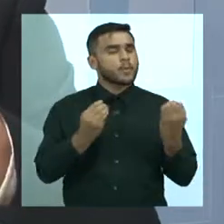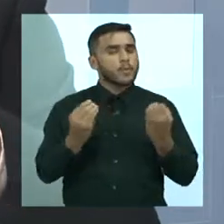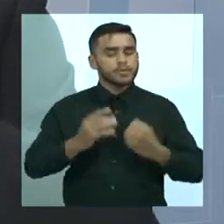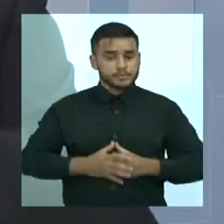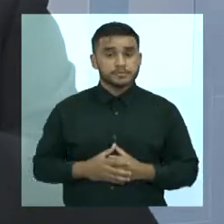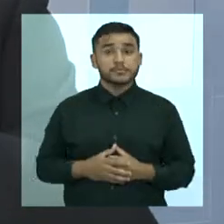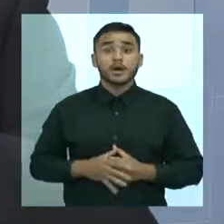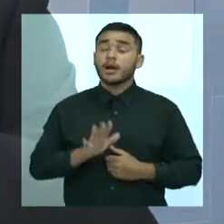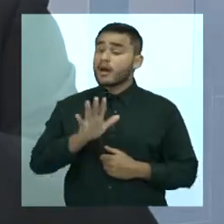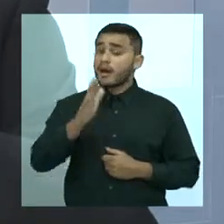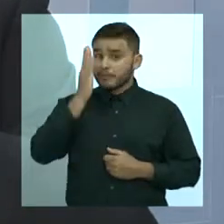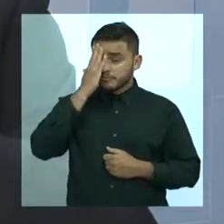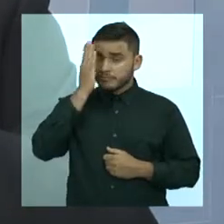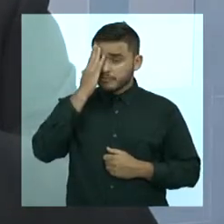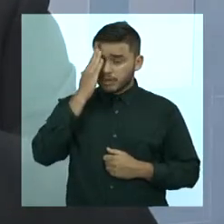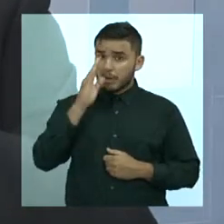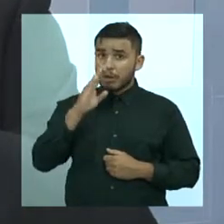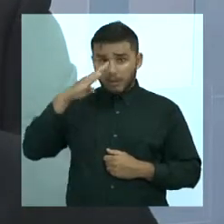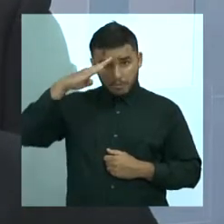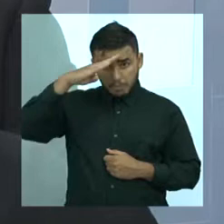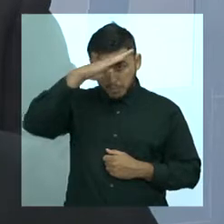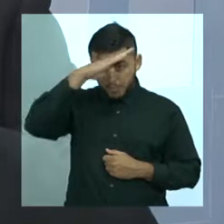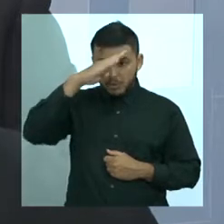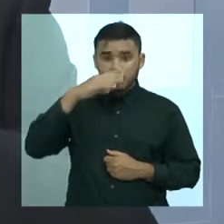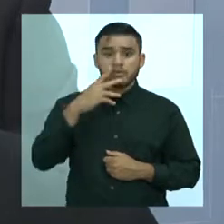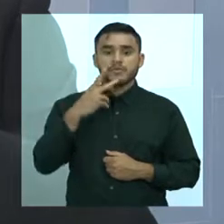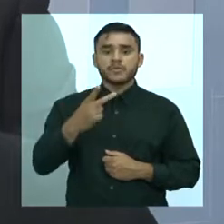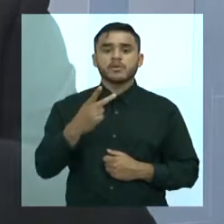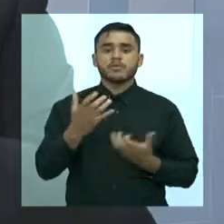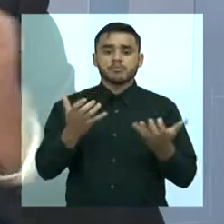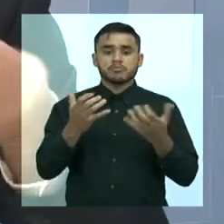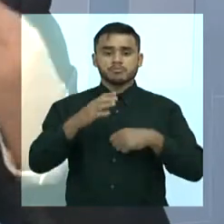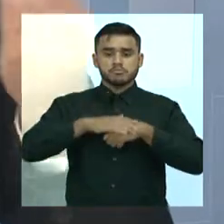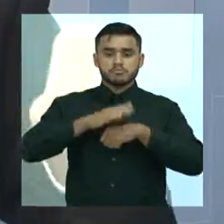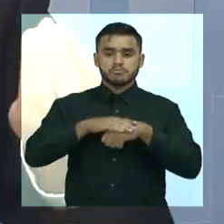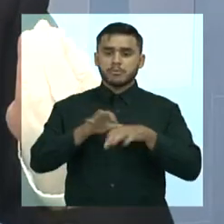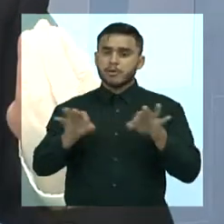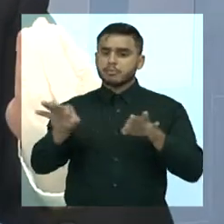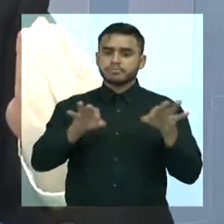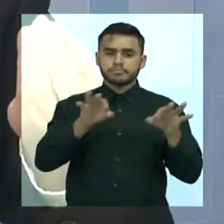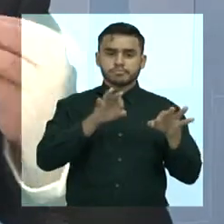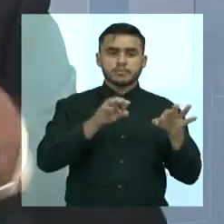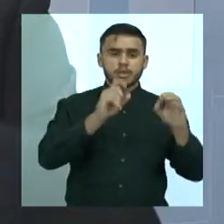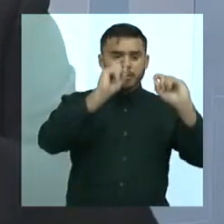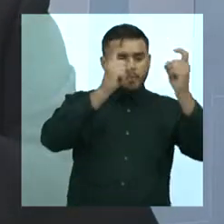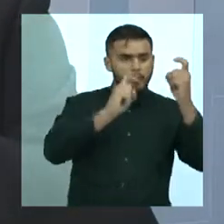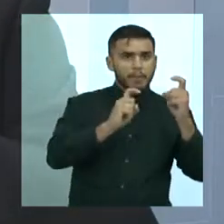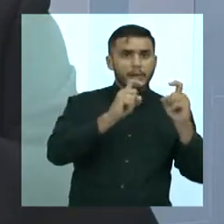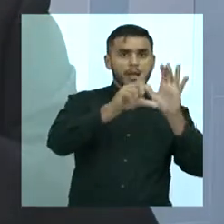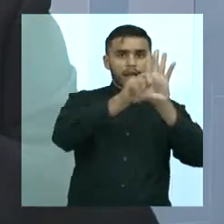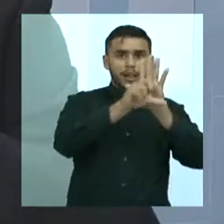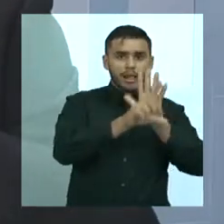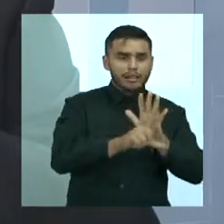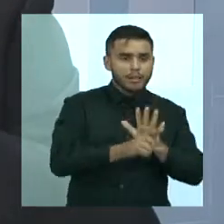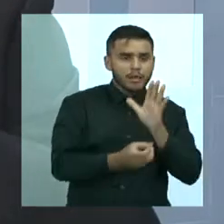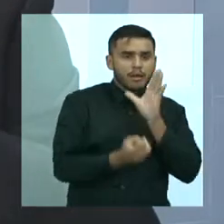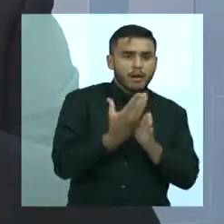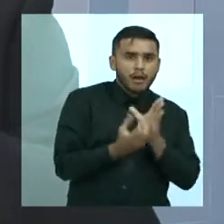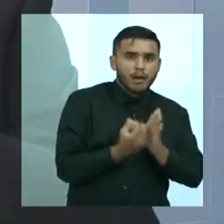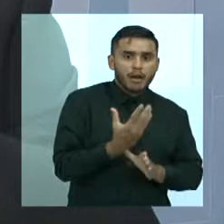abriu mão da função de ser executivo e legislar ao mesmo tempo. Literalmente, né, Paulo,